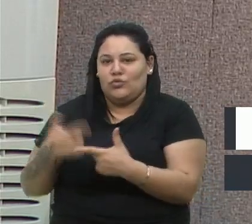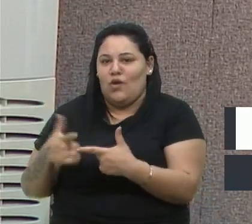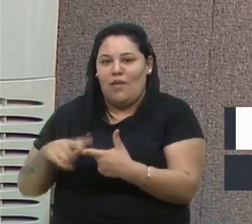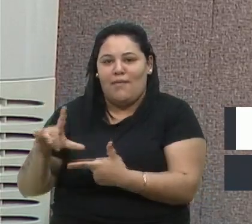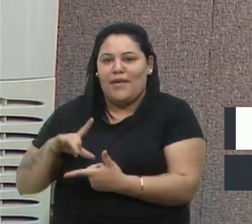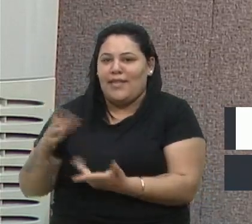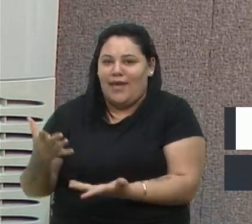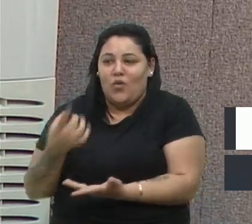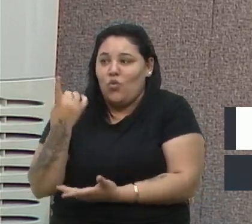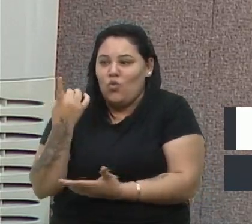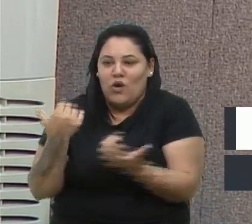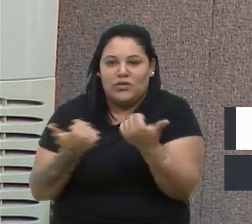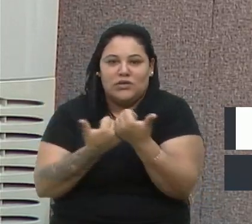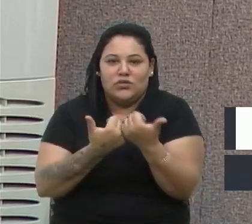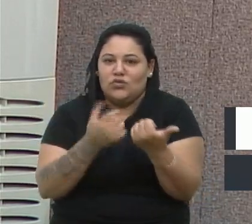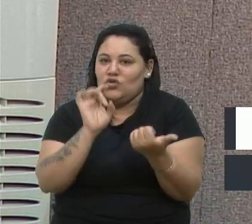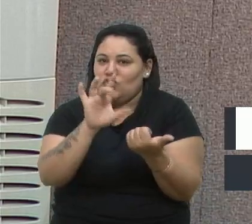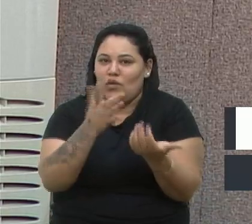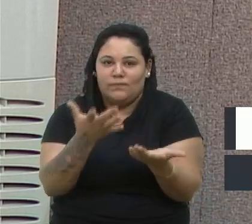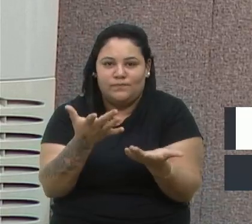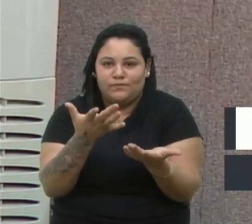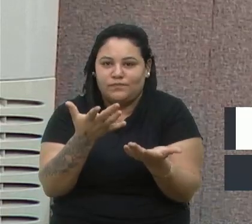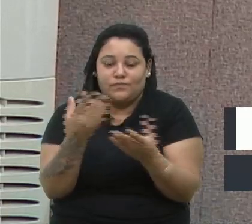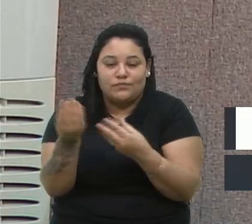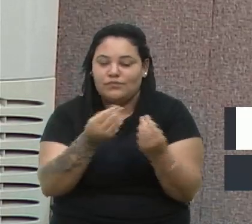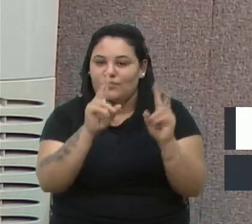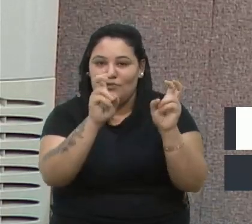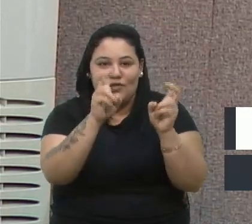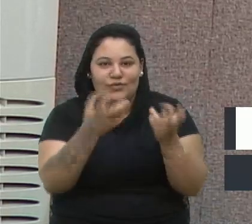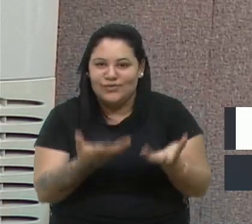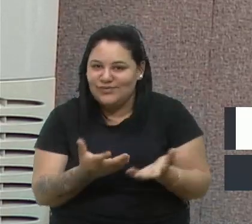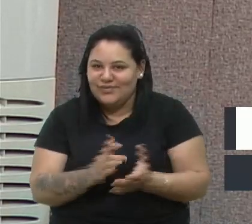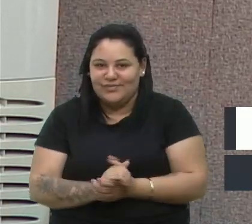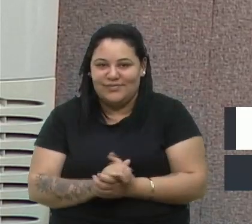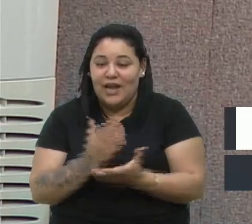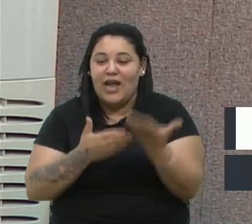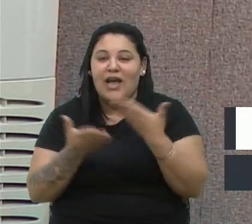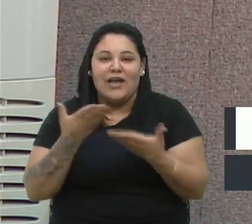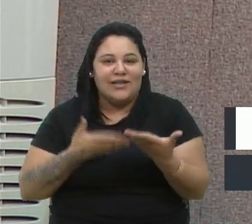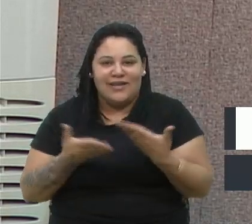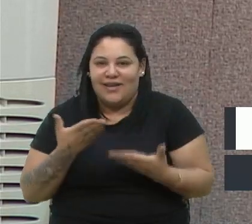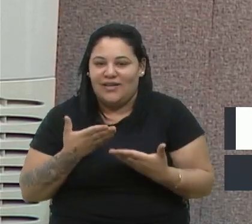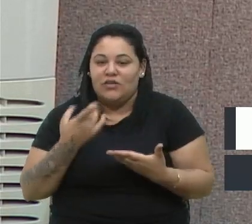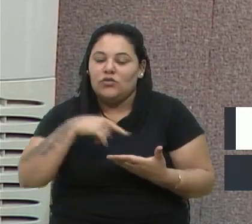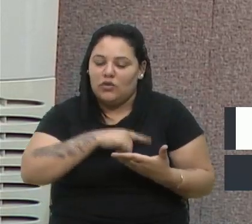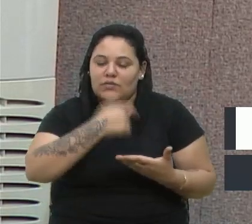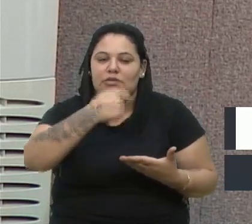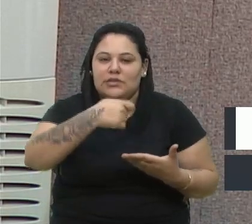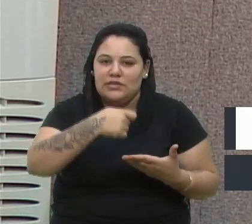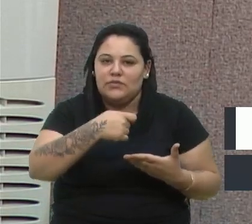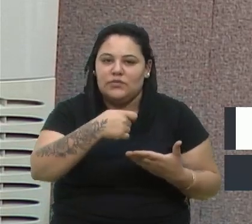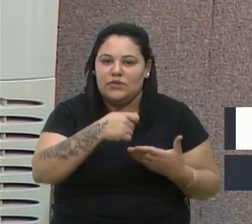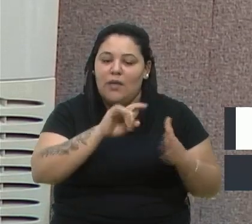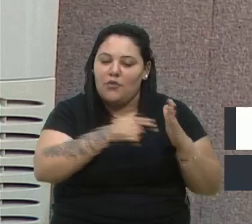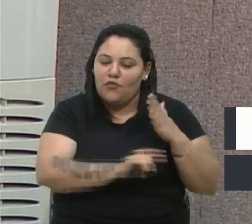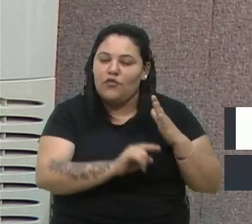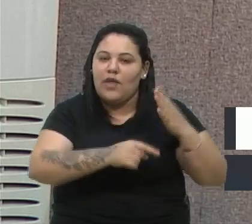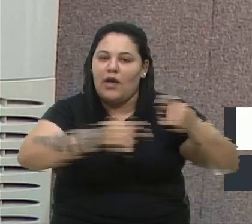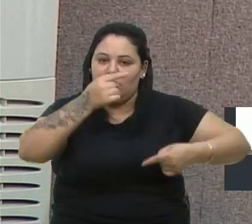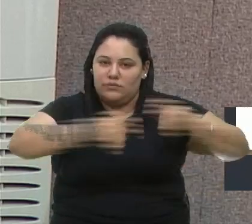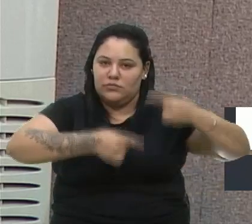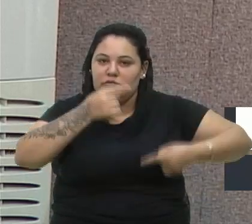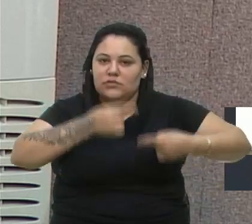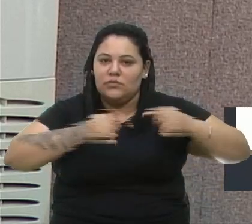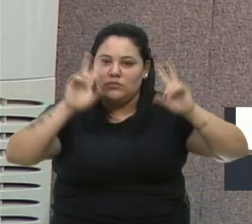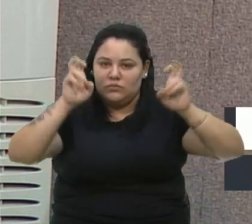tenha tantos assuntos abrangidos na mesma. Nós temos que aprimorar aqui dentro, sim, o debate para assuntos importantes da